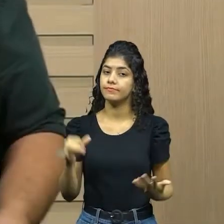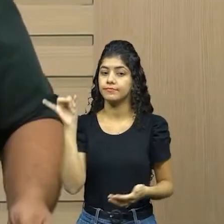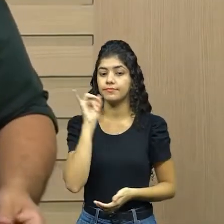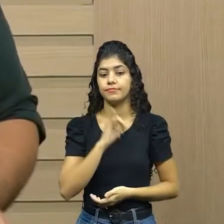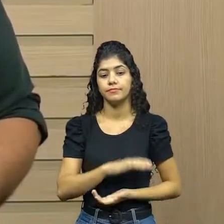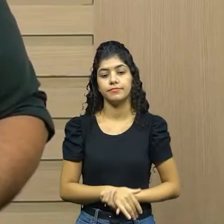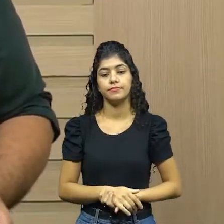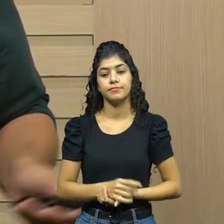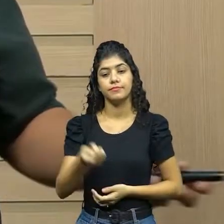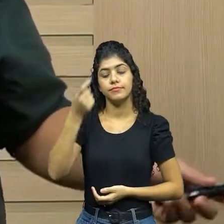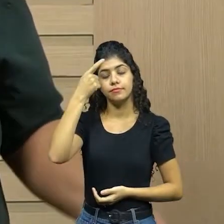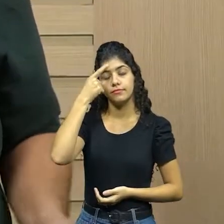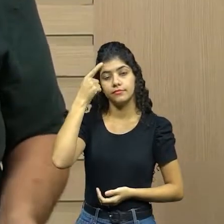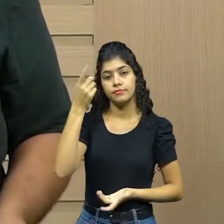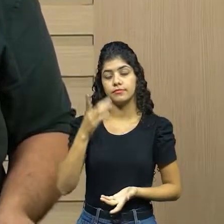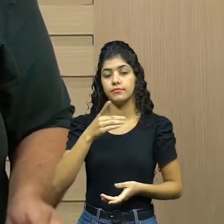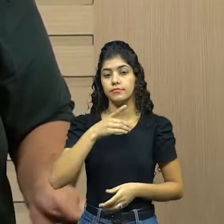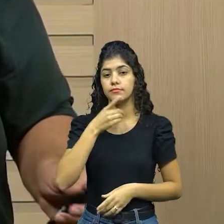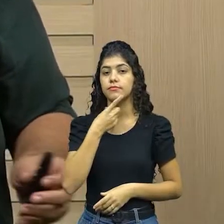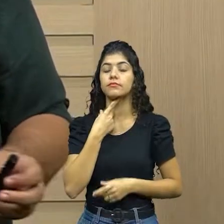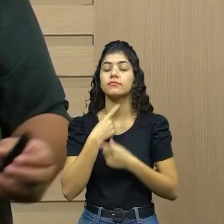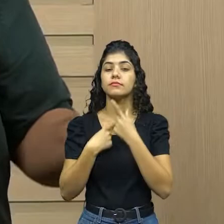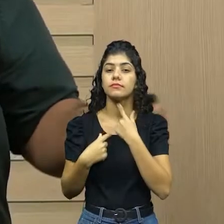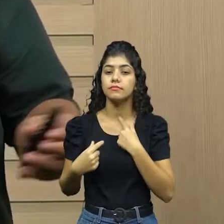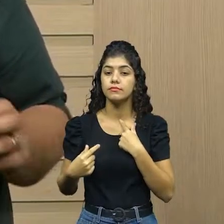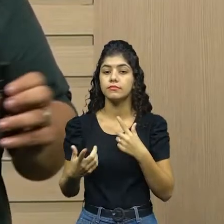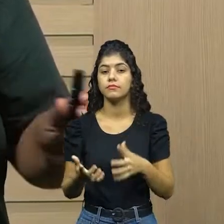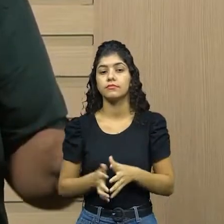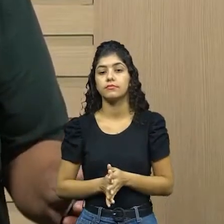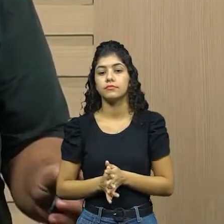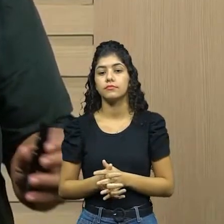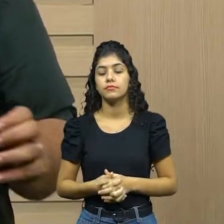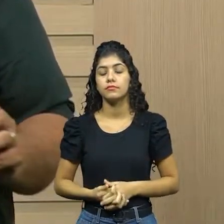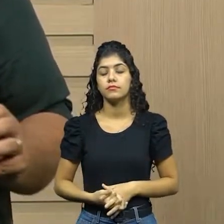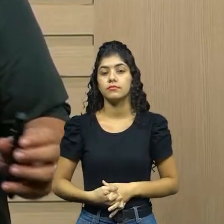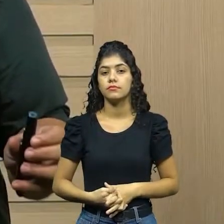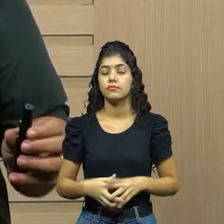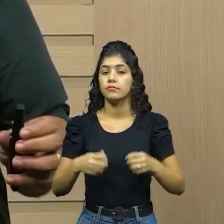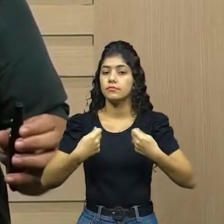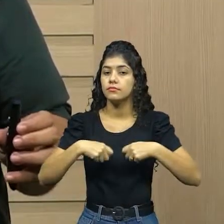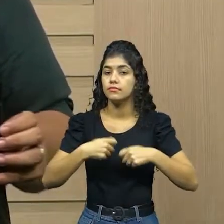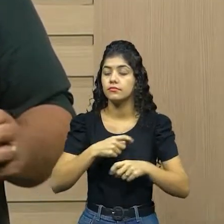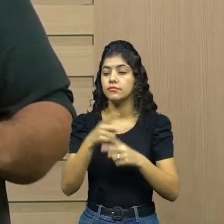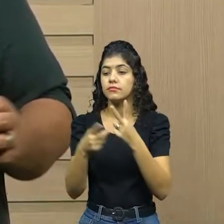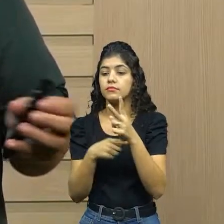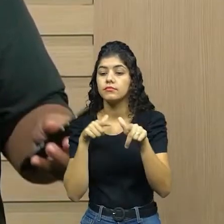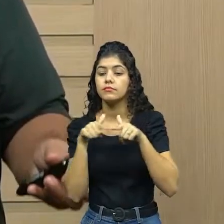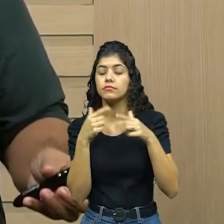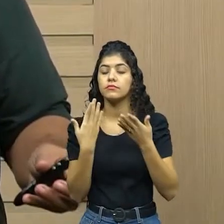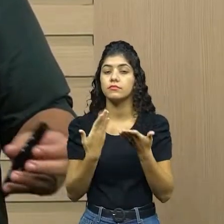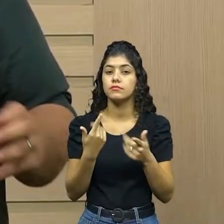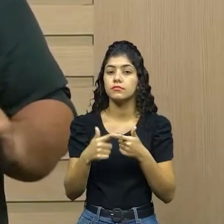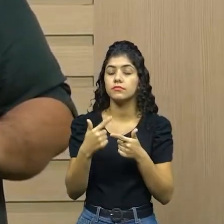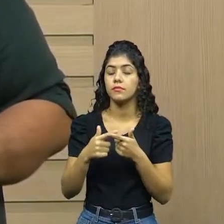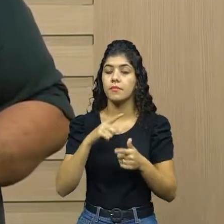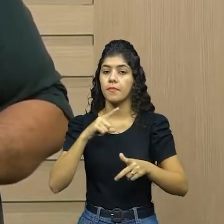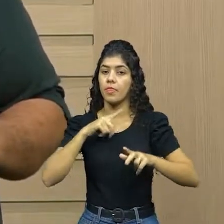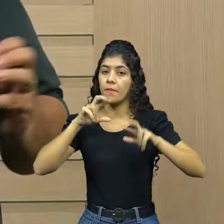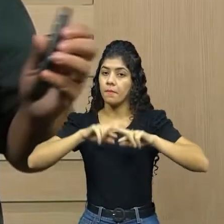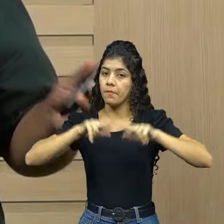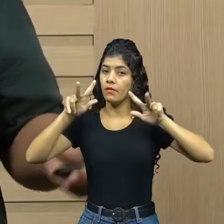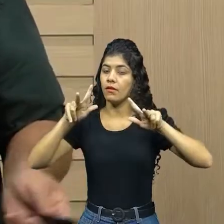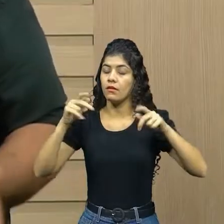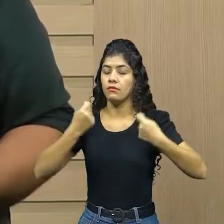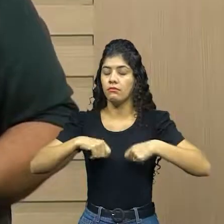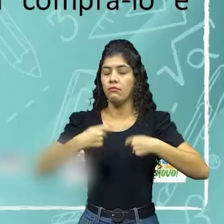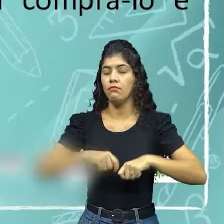ideia de desejo, tá bom? Por que é necessário trabalhar esses dois? Porque há uma diferenciação entre